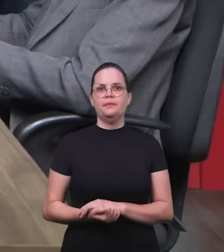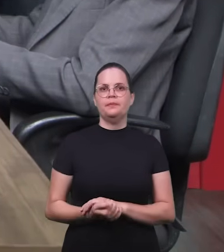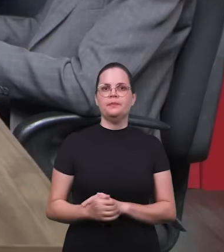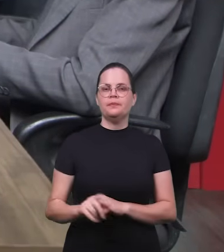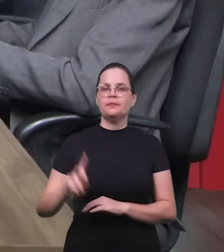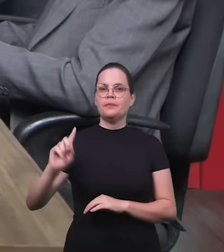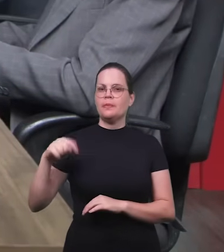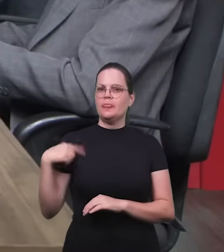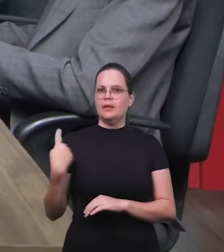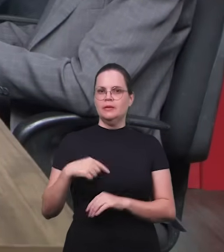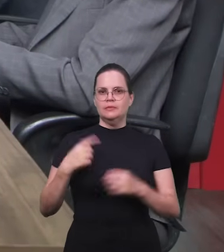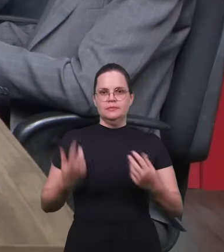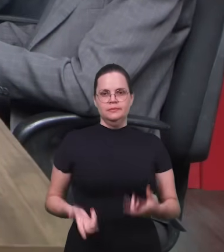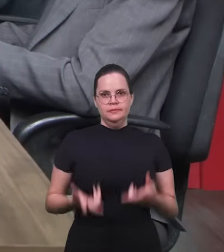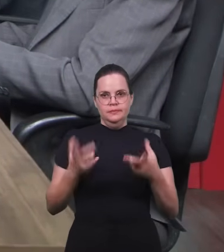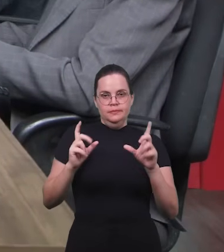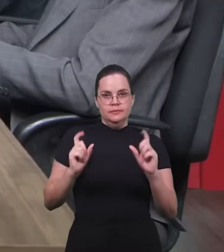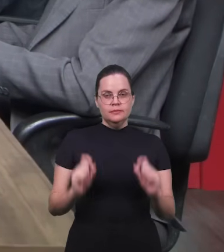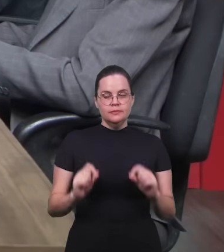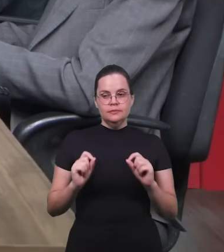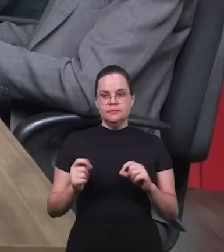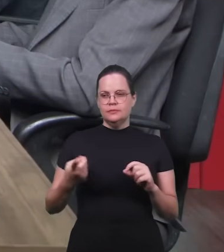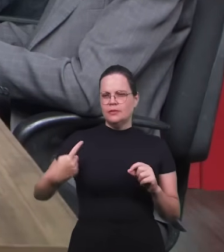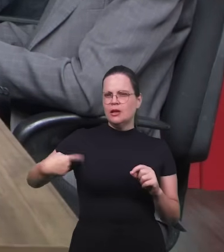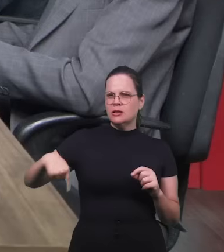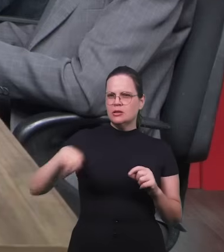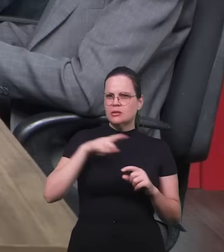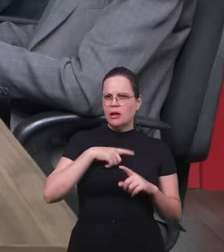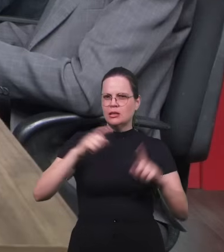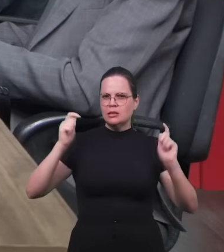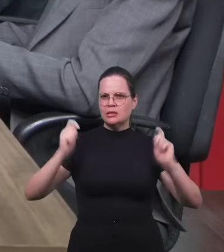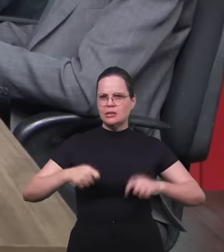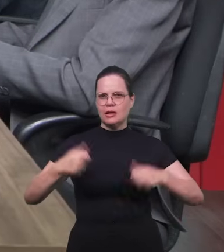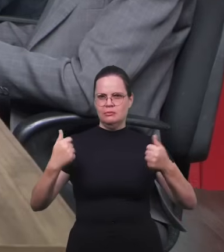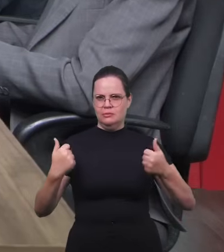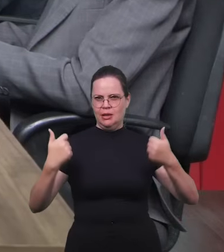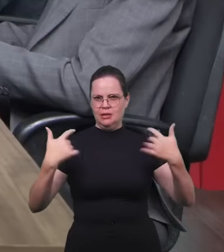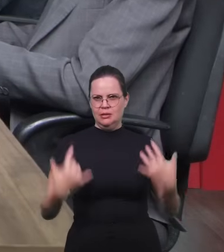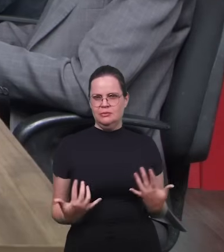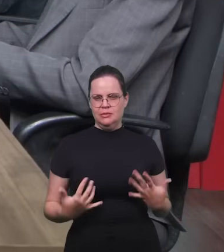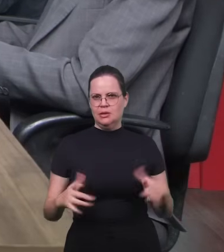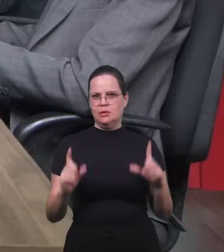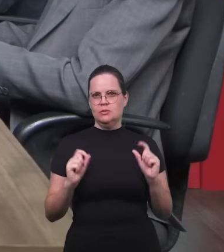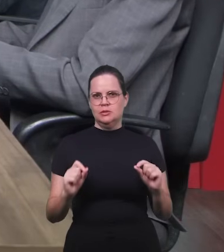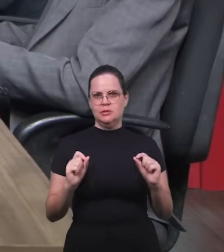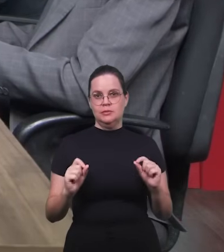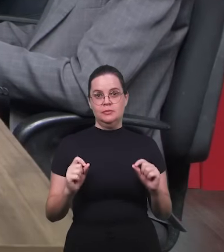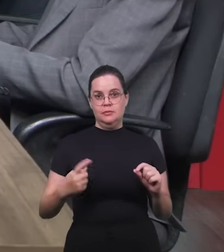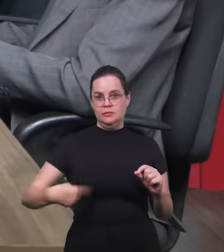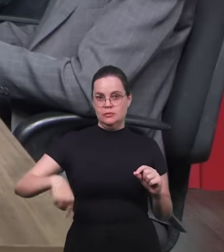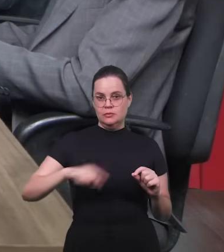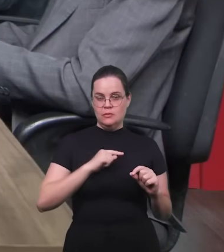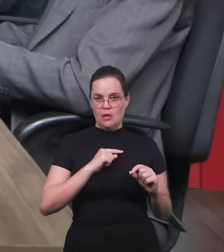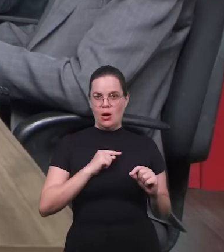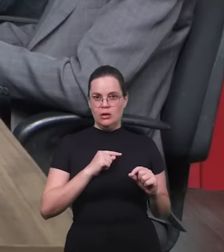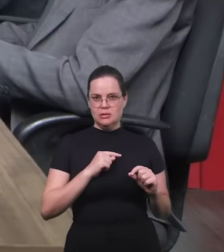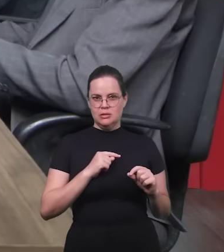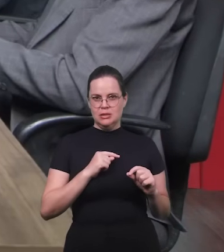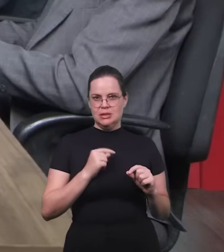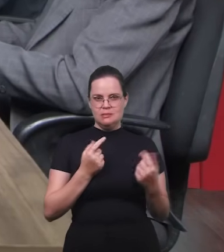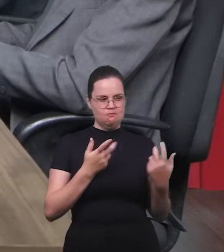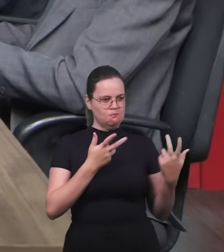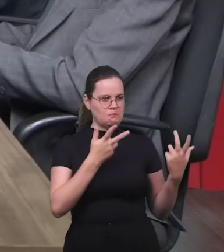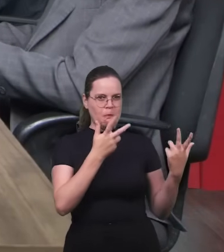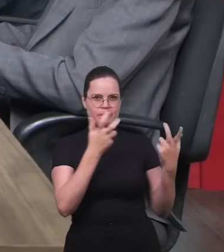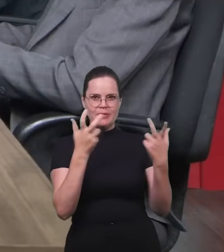que nós nunca podemos dizer de fato que nós temos uma percepção real do que as